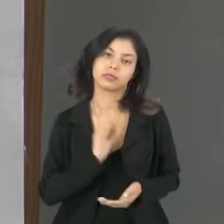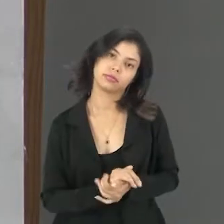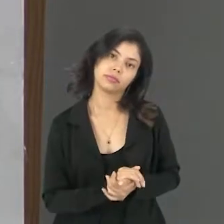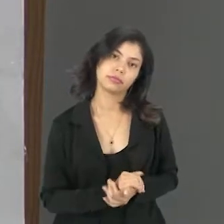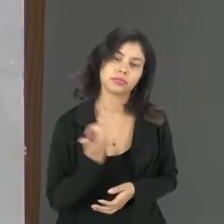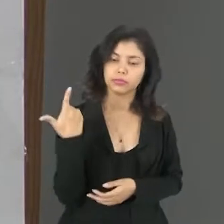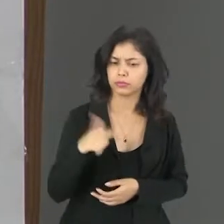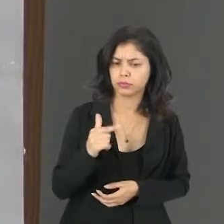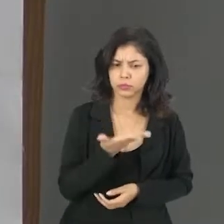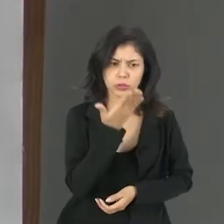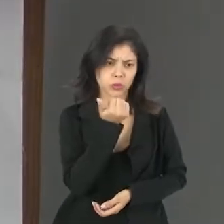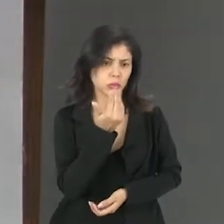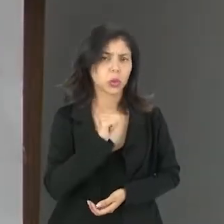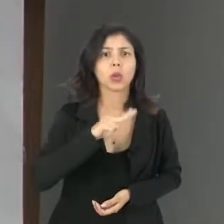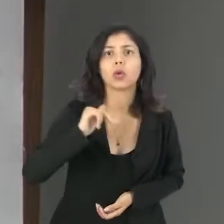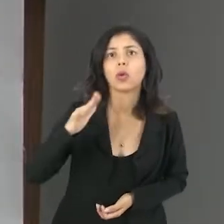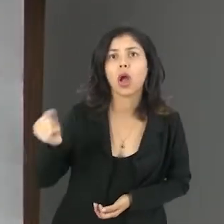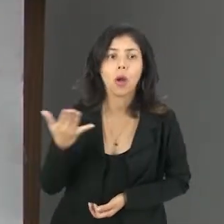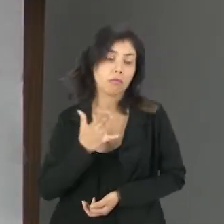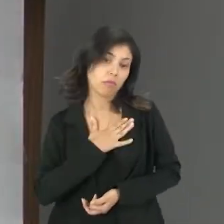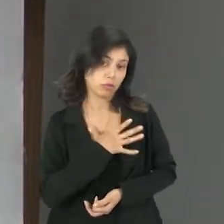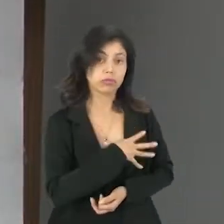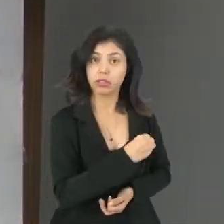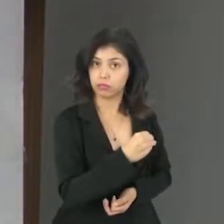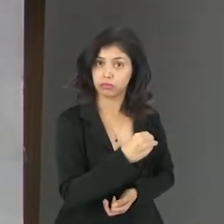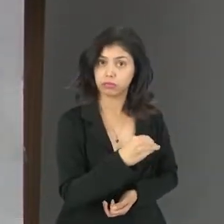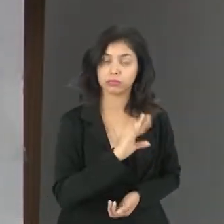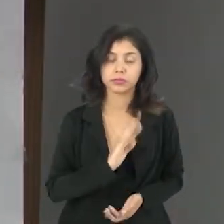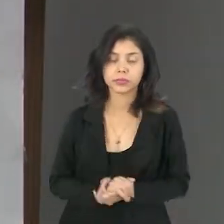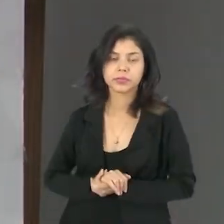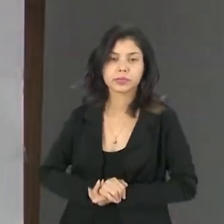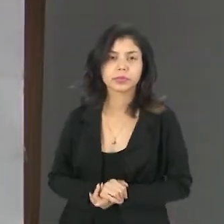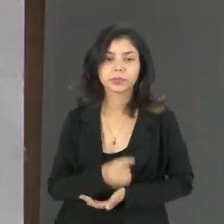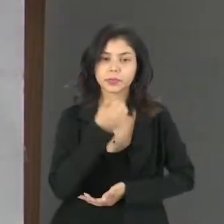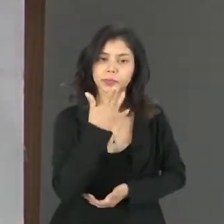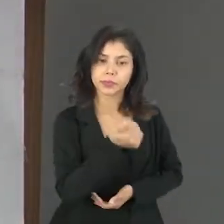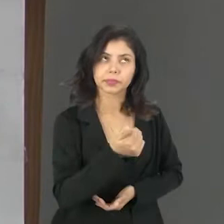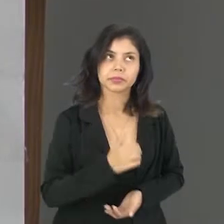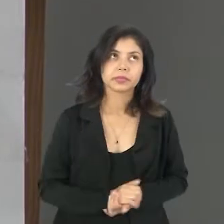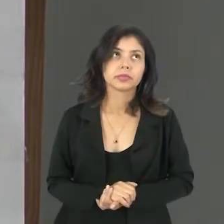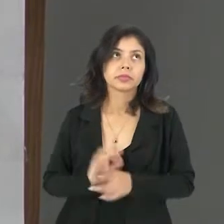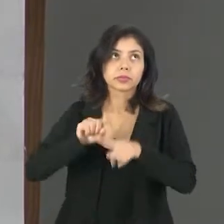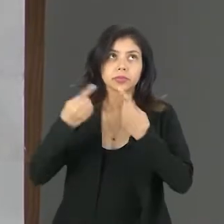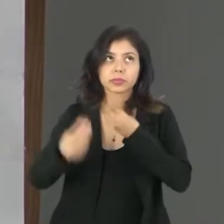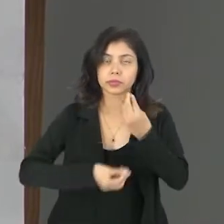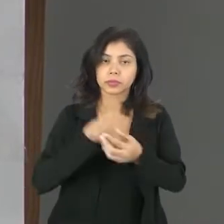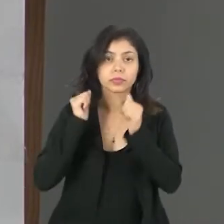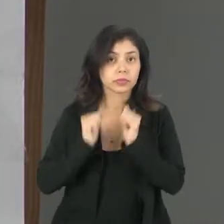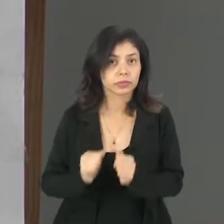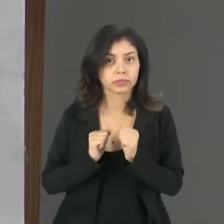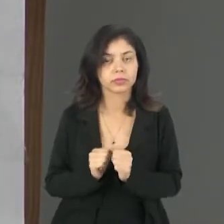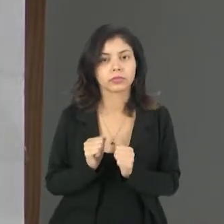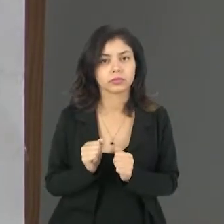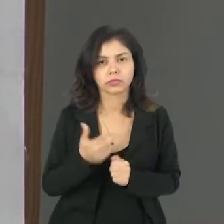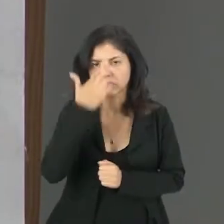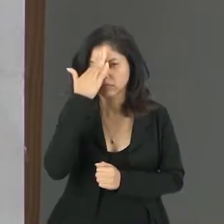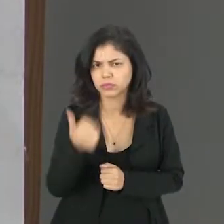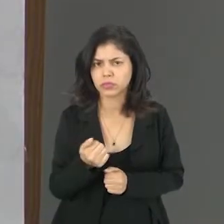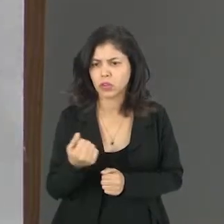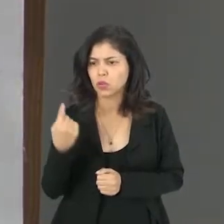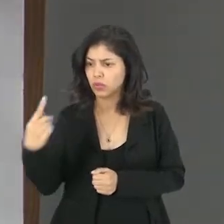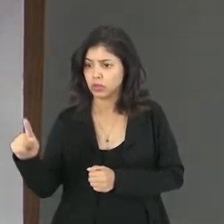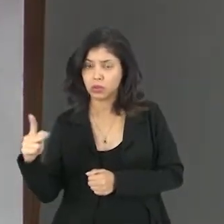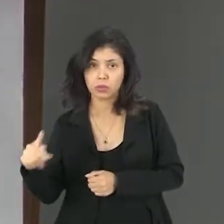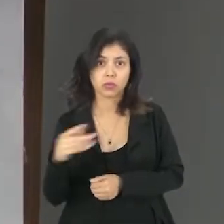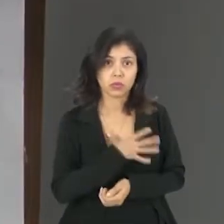em diante não comerás nunca os meus filhotes é muito bem mas como posso distinguir os